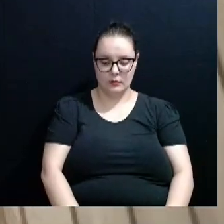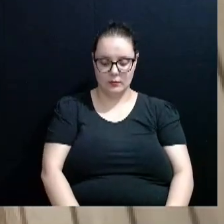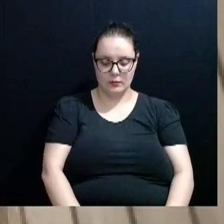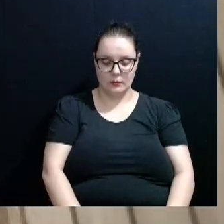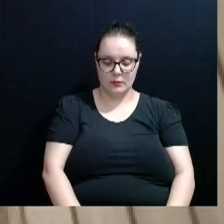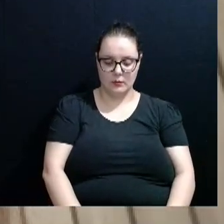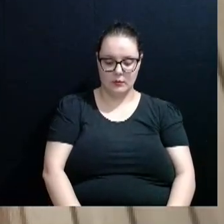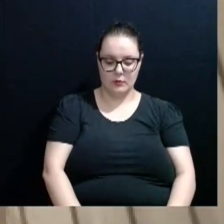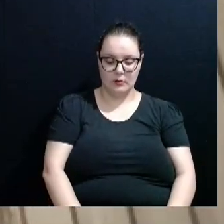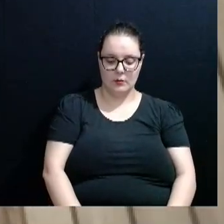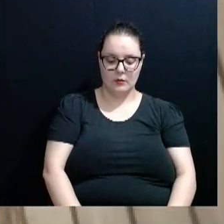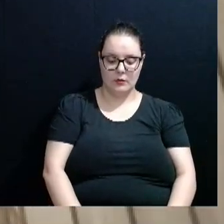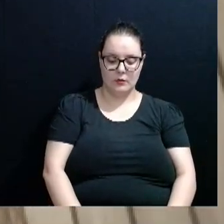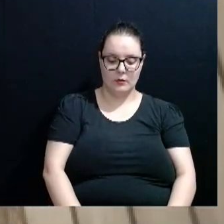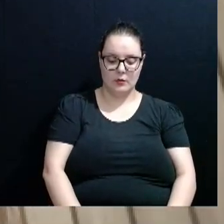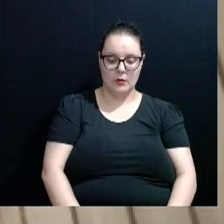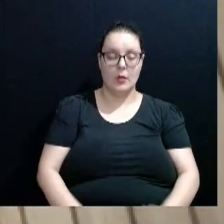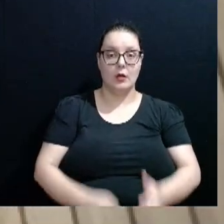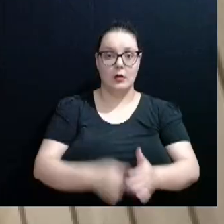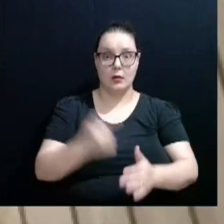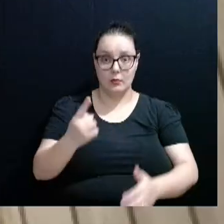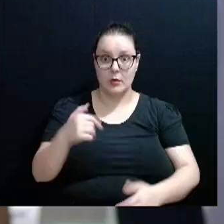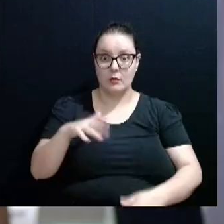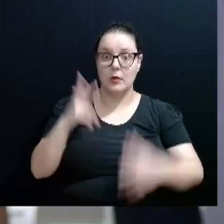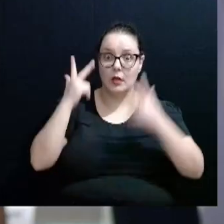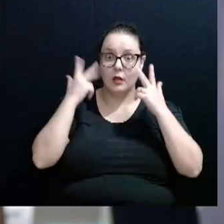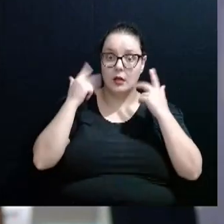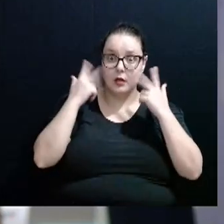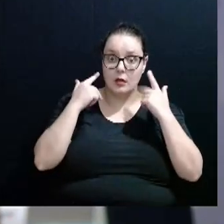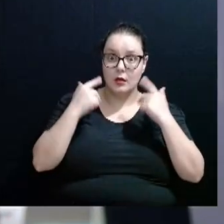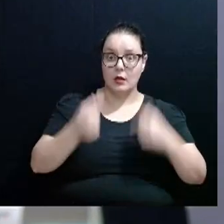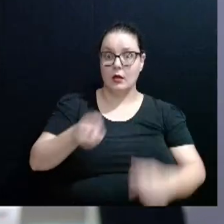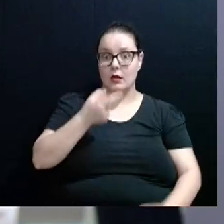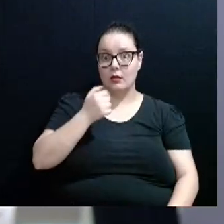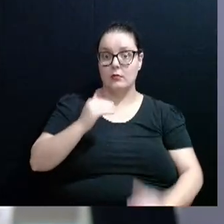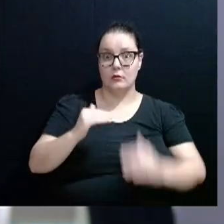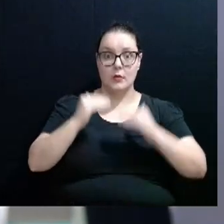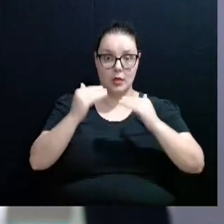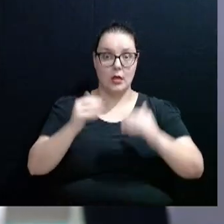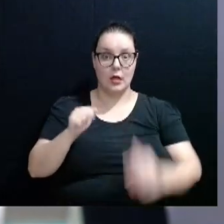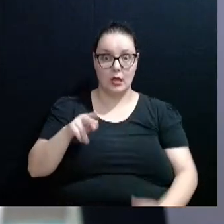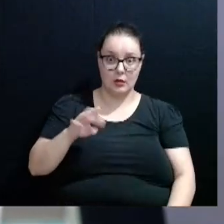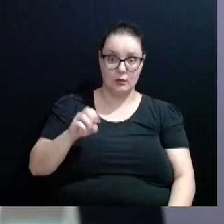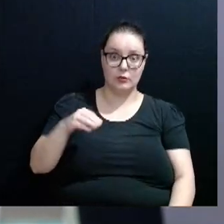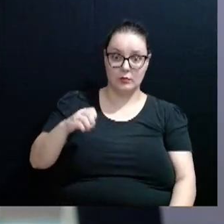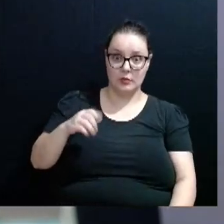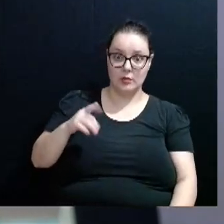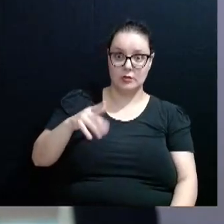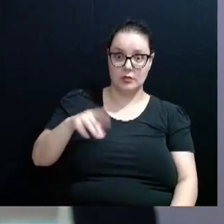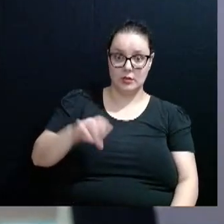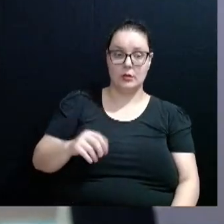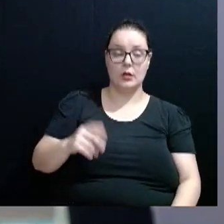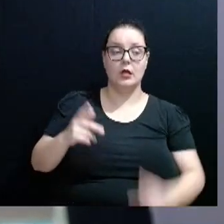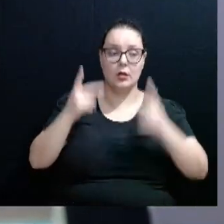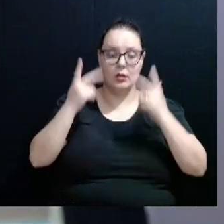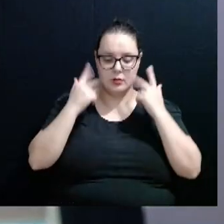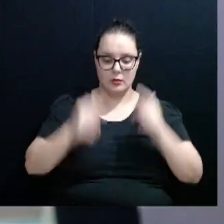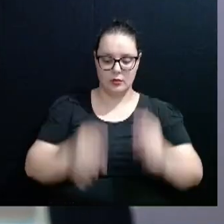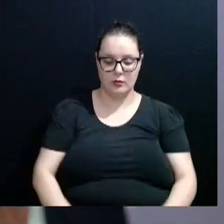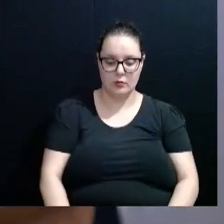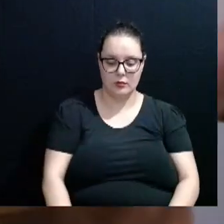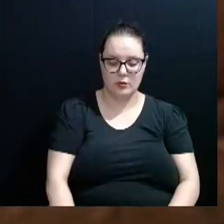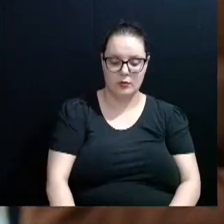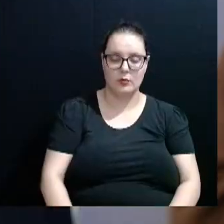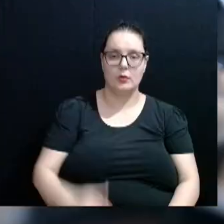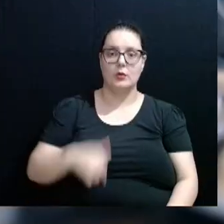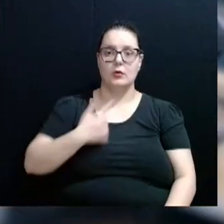a mais comum seria a automedicação, né? É muito comum, assim, no nosso dia a dia,